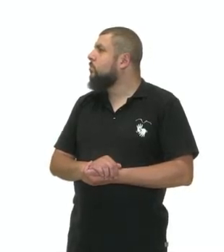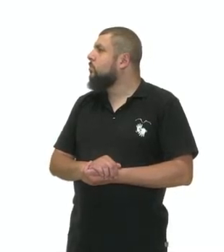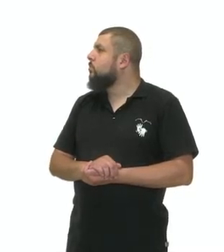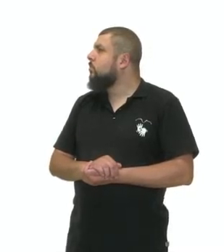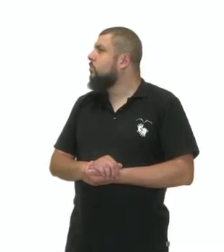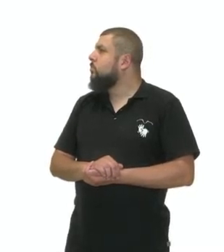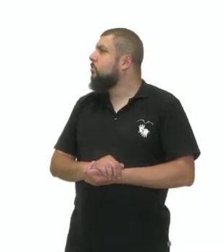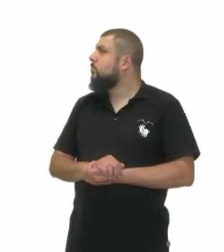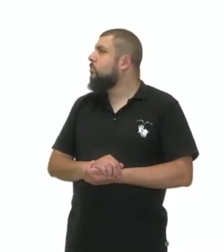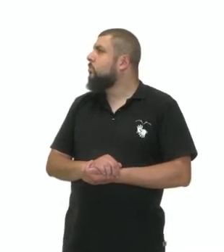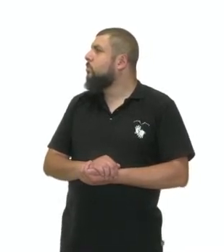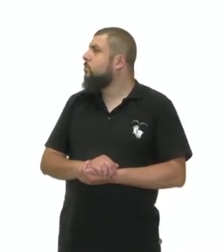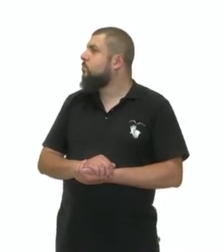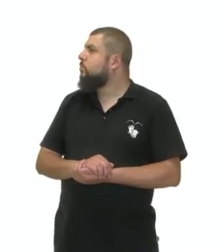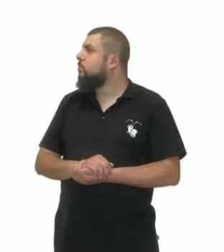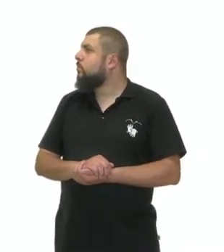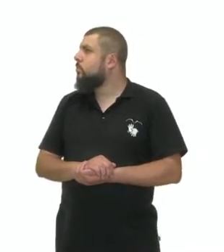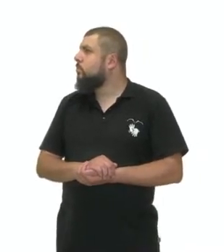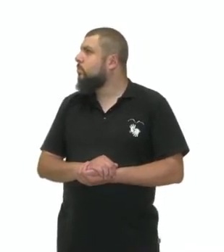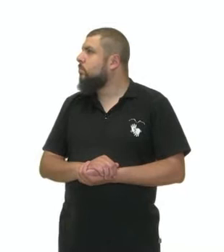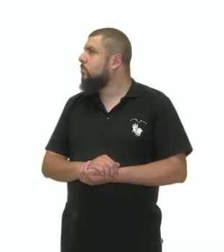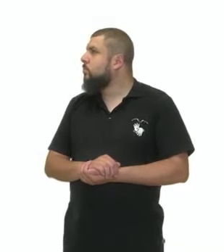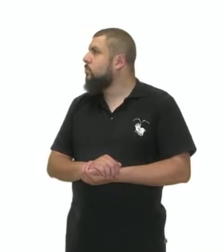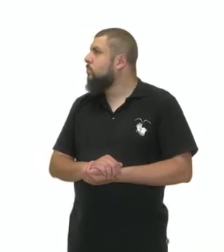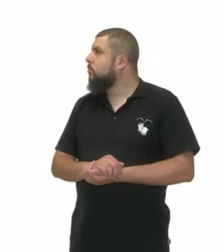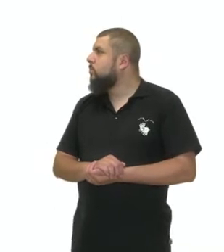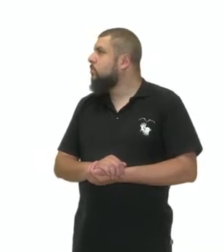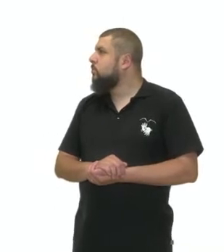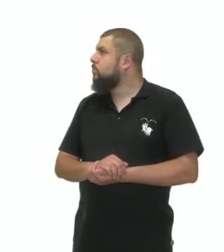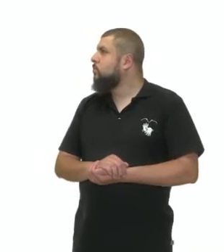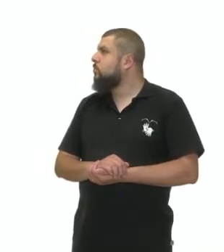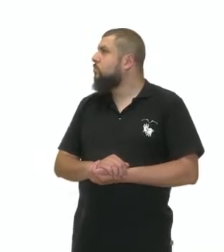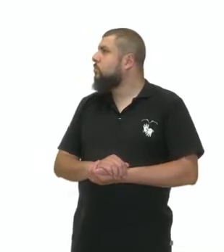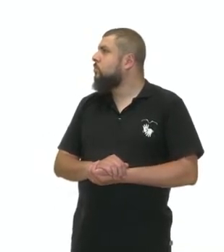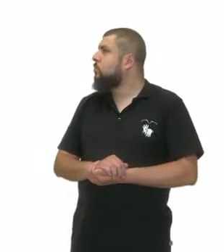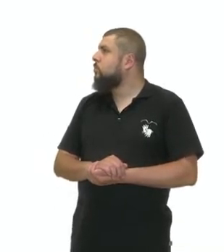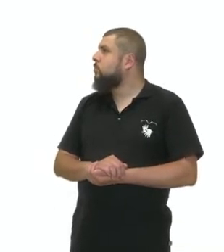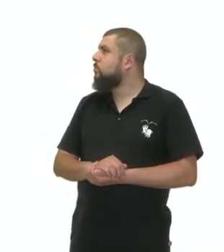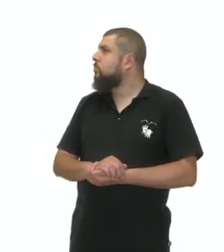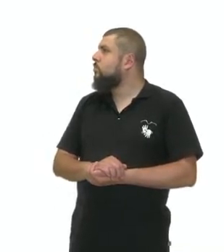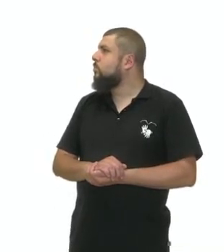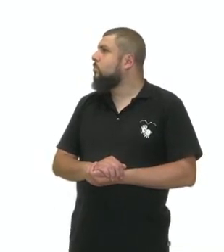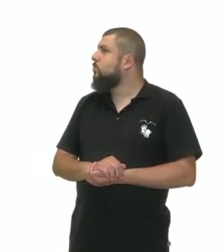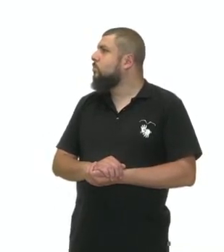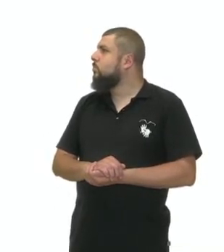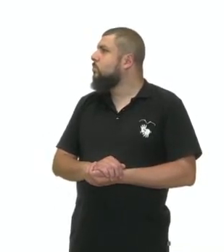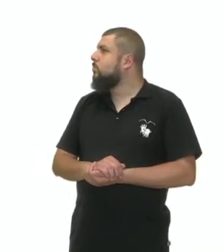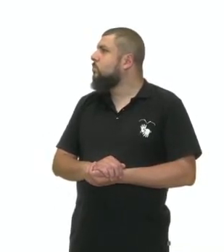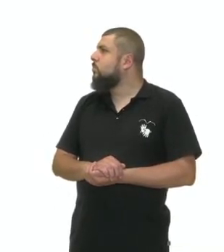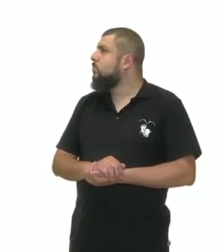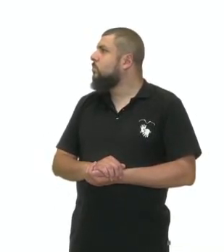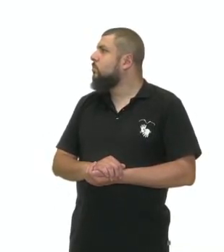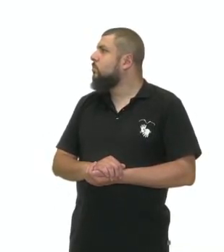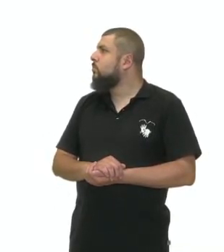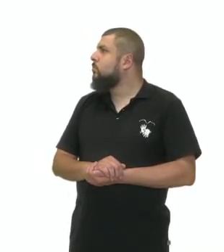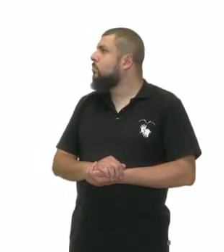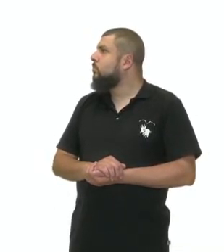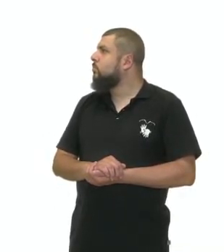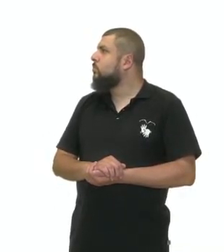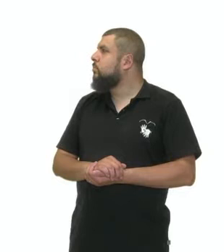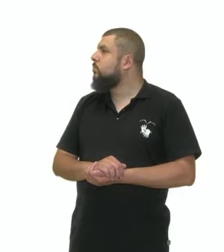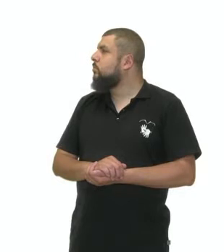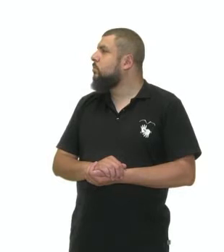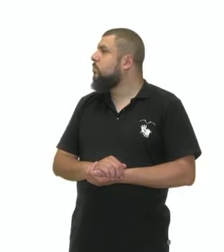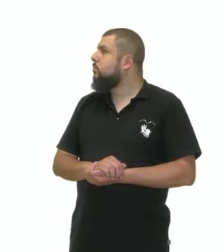zapatos, jeans, enfim, vestirse como los artistas, los deportistas o héroes ficticios del cine o de la